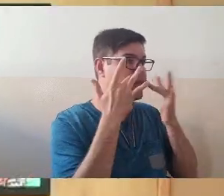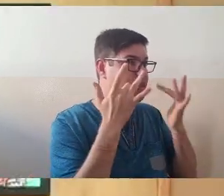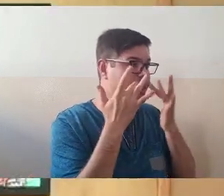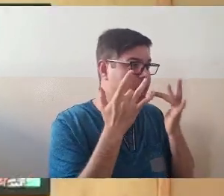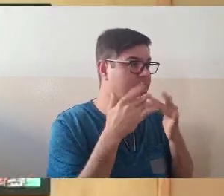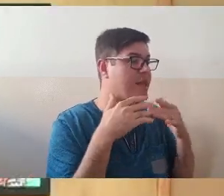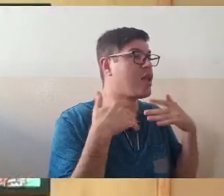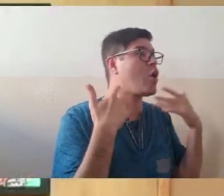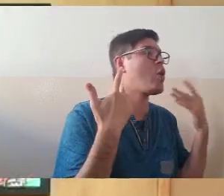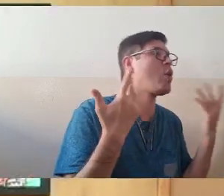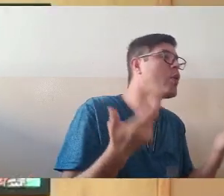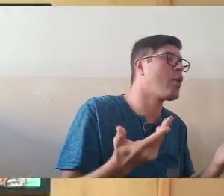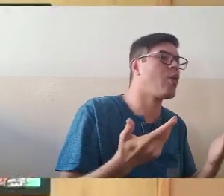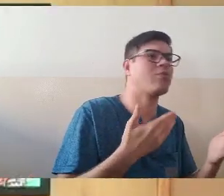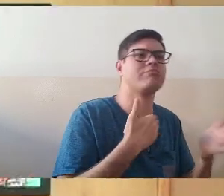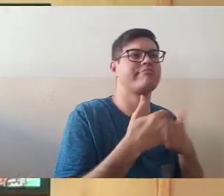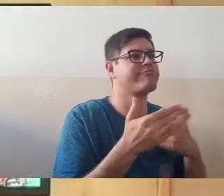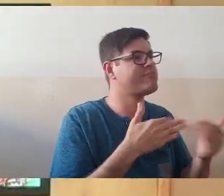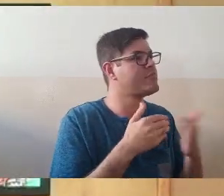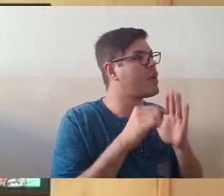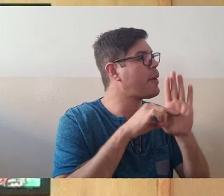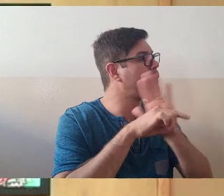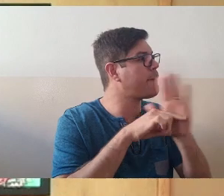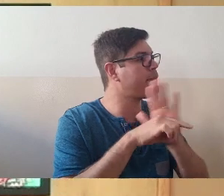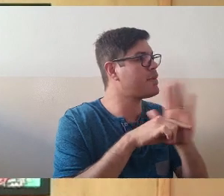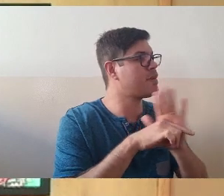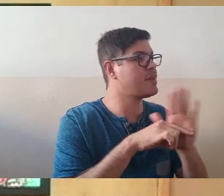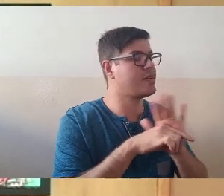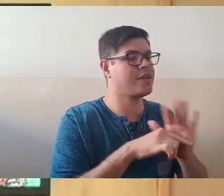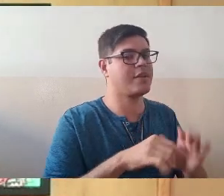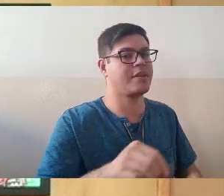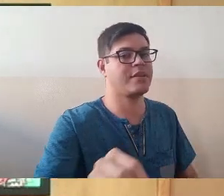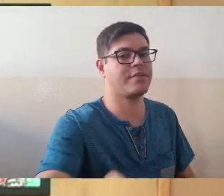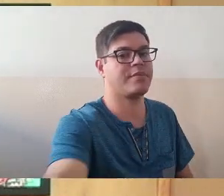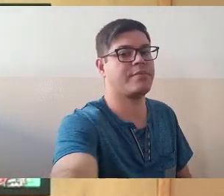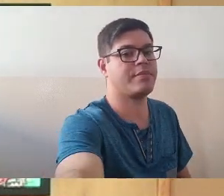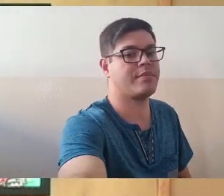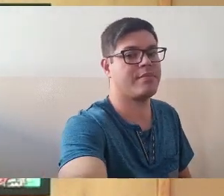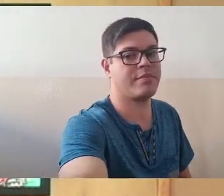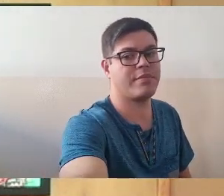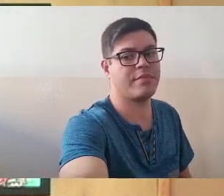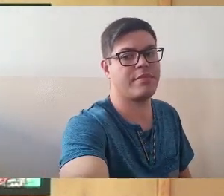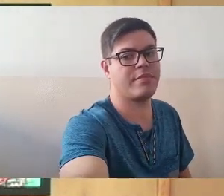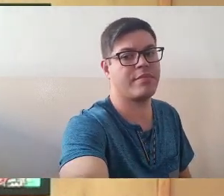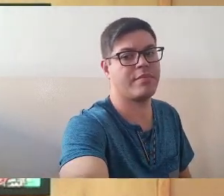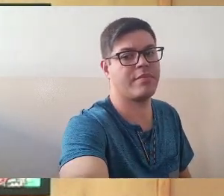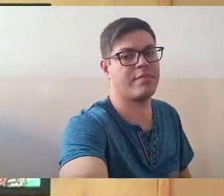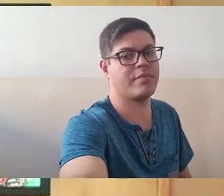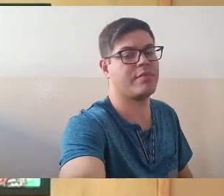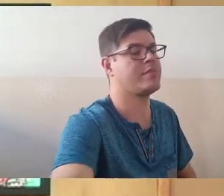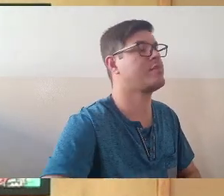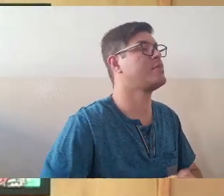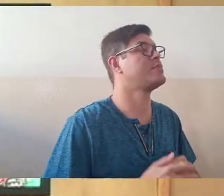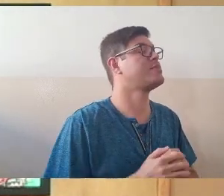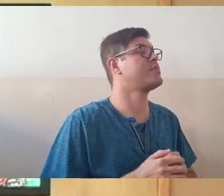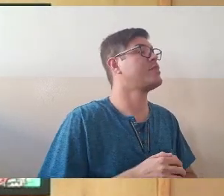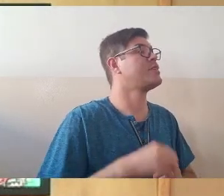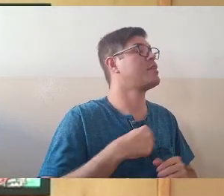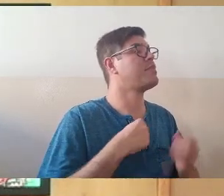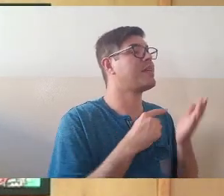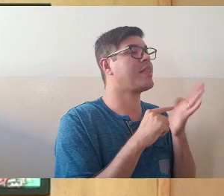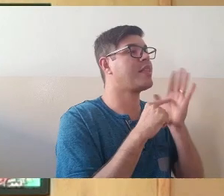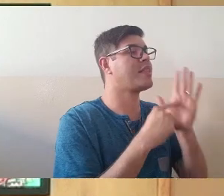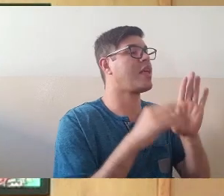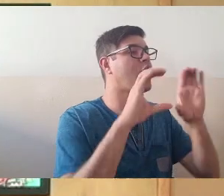uma demanda mediante pesquisa que nós lançamos na internet com formulário próprio, enfim, essa coisa toda, a gente consegue preencher e oferecer para a